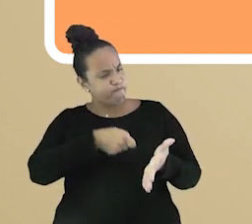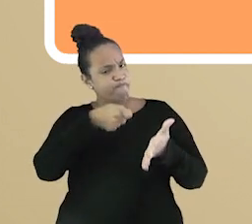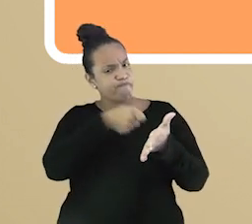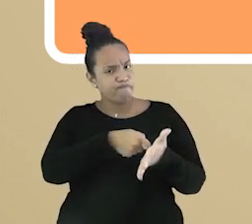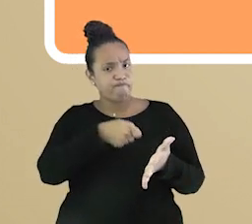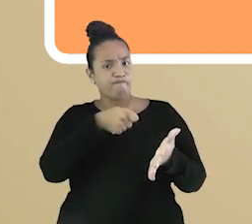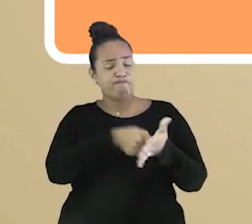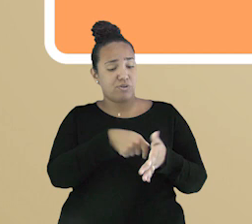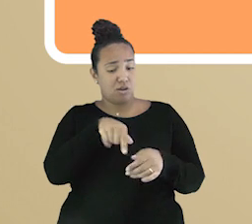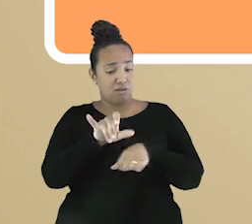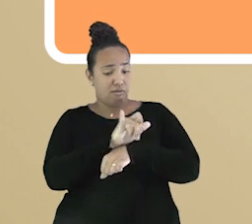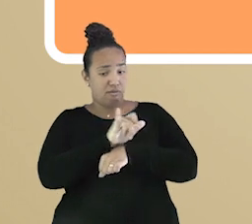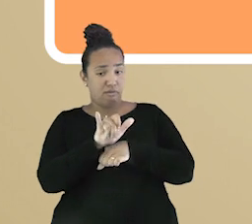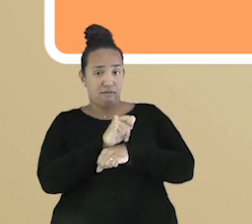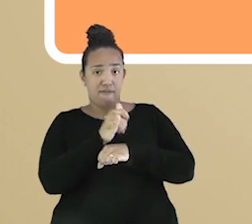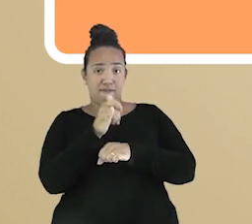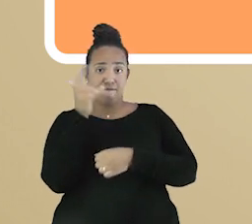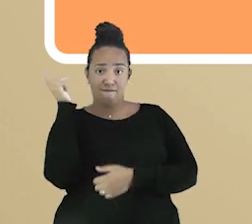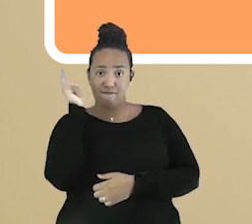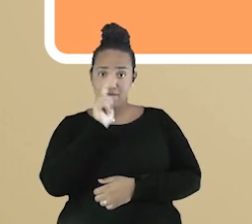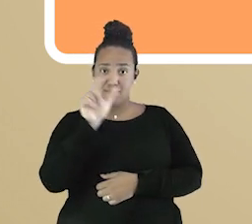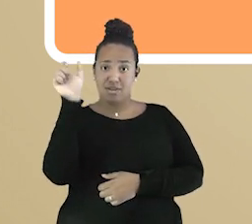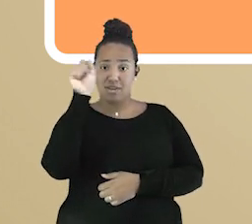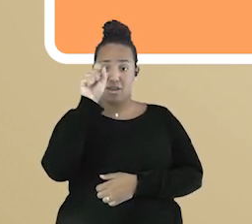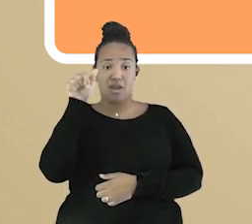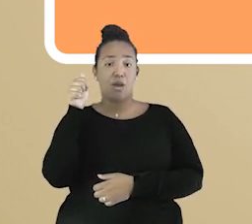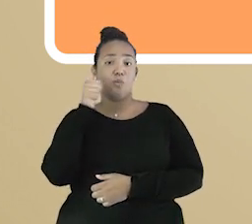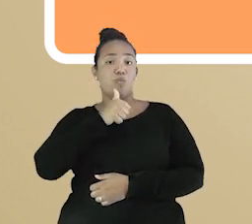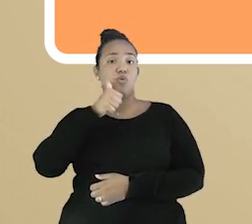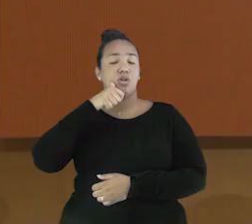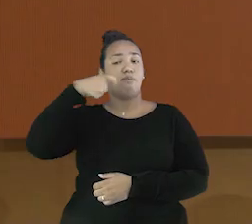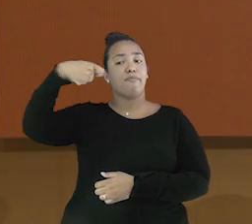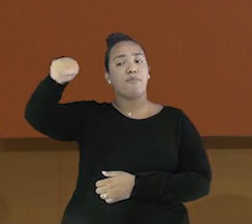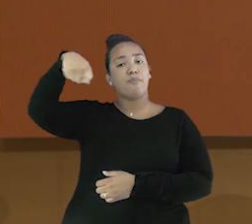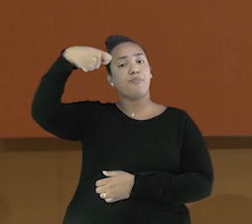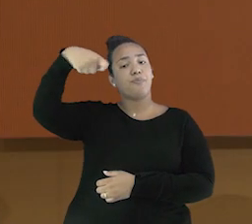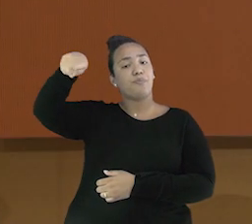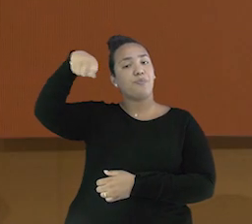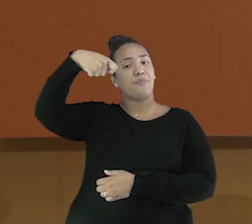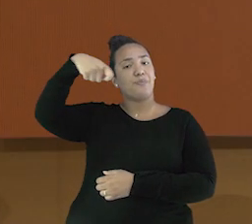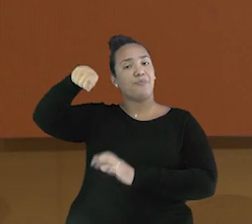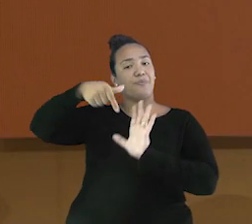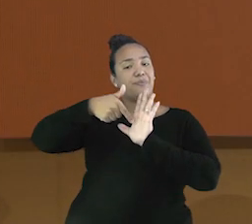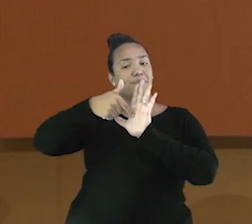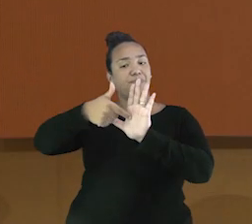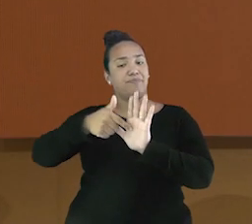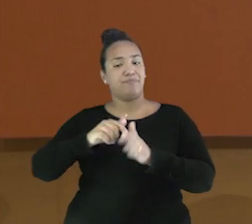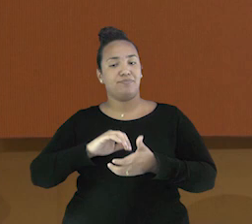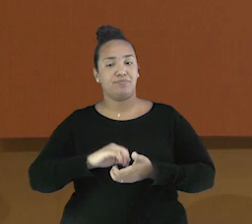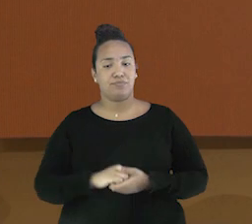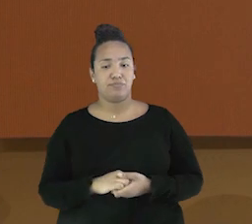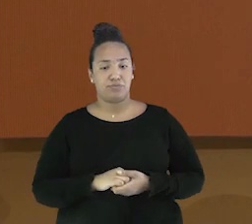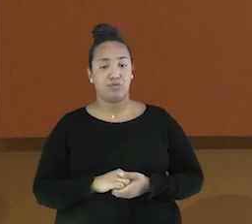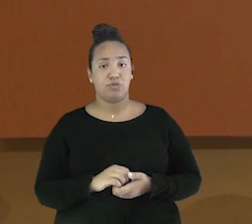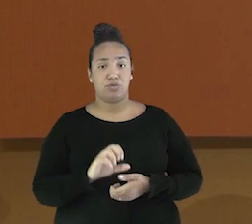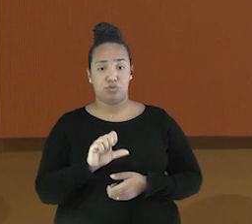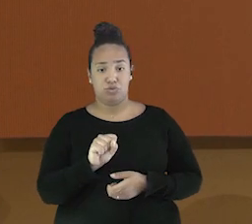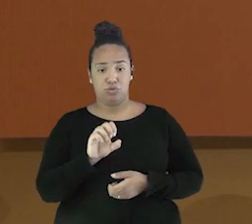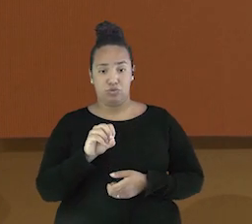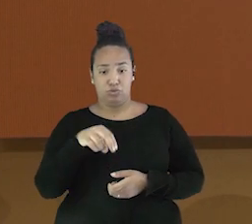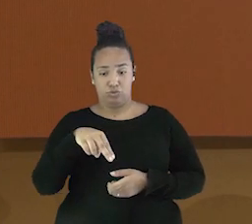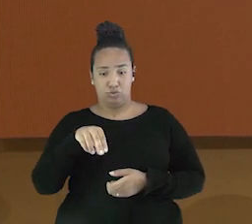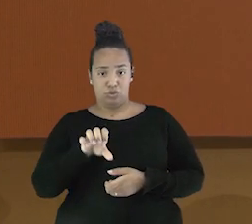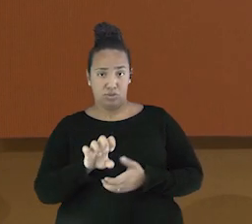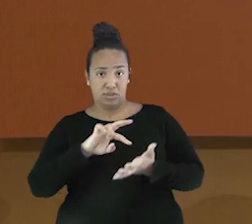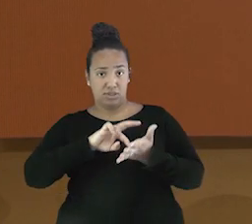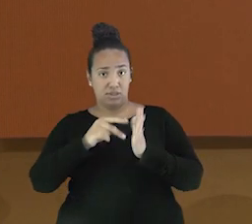a estratégia foi vitoriosa, Carcas tocou os sinos da cidade. Como sonne significa som, em francês, surgiu então